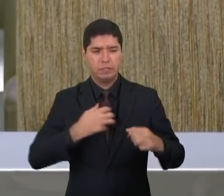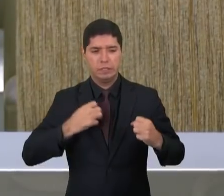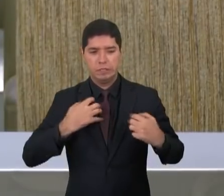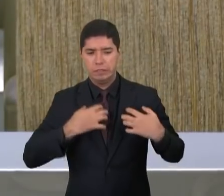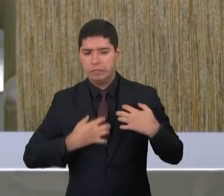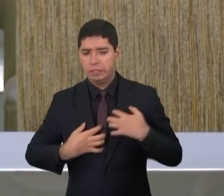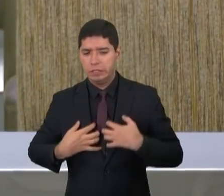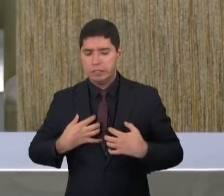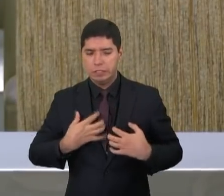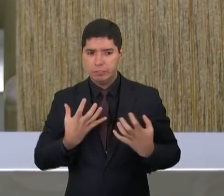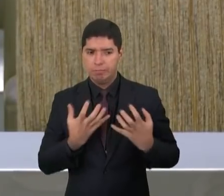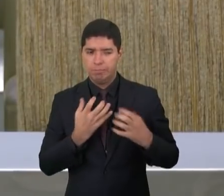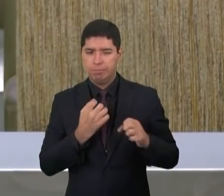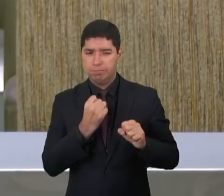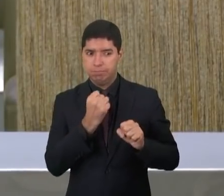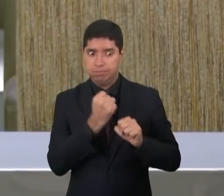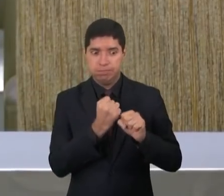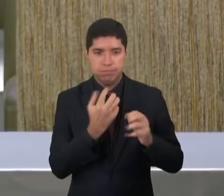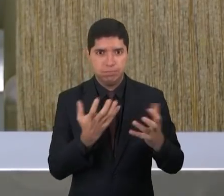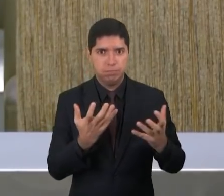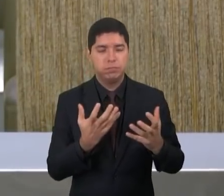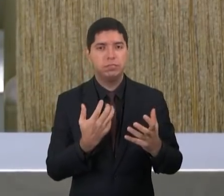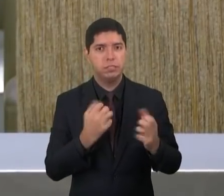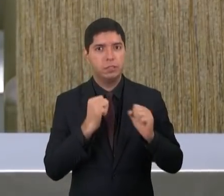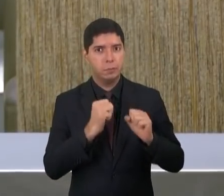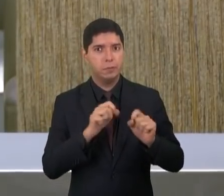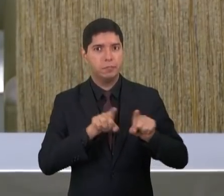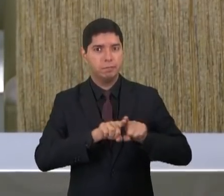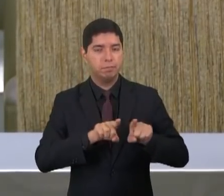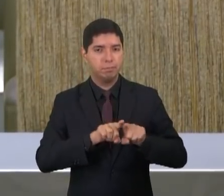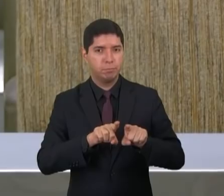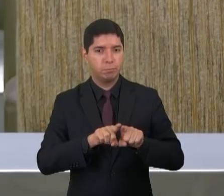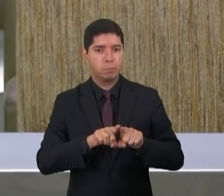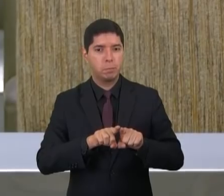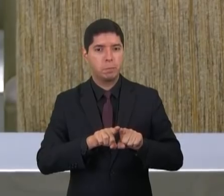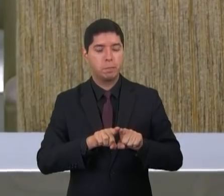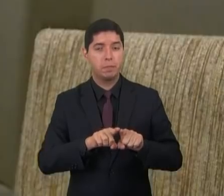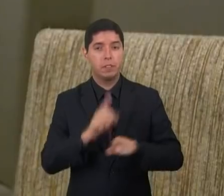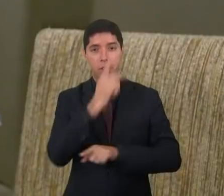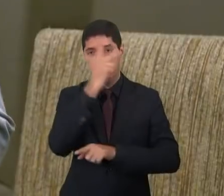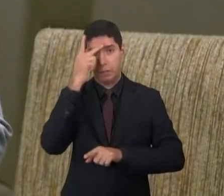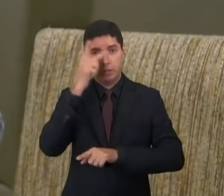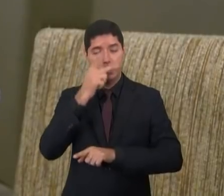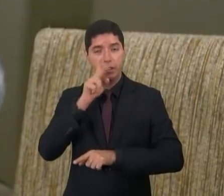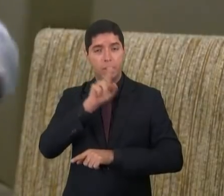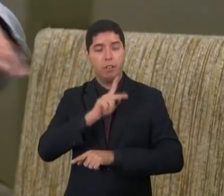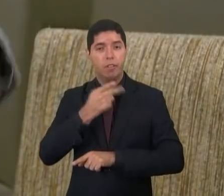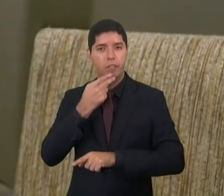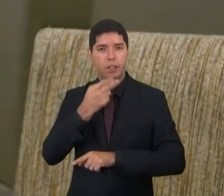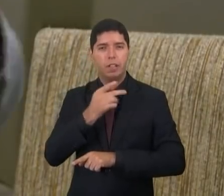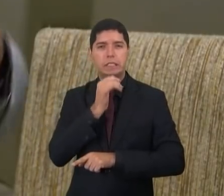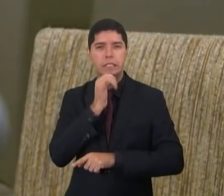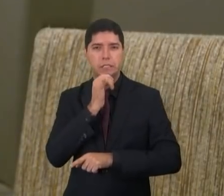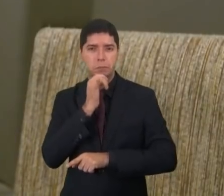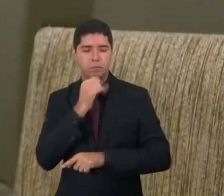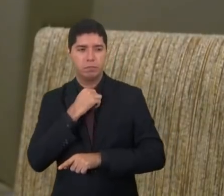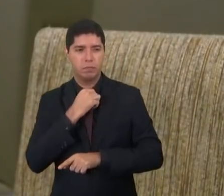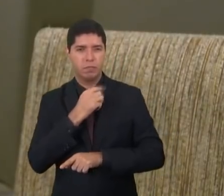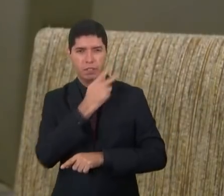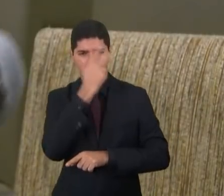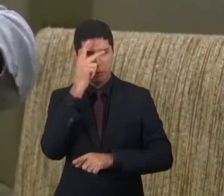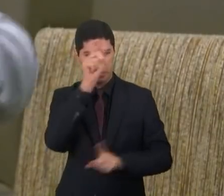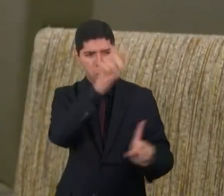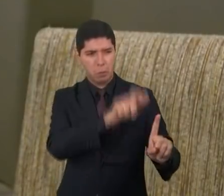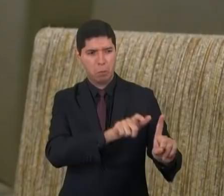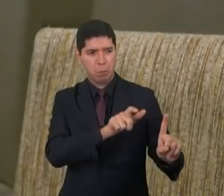hostil, violenta e com força. Quando alguém usa a expressão, é fulano se levantou, é